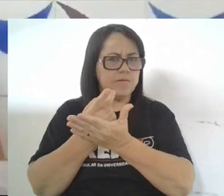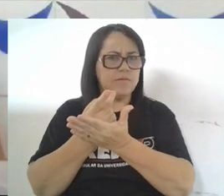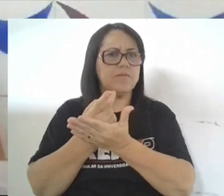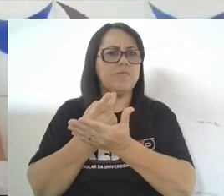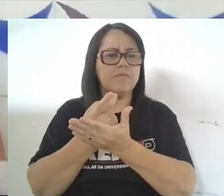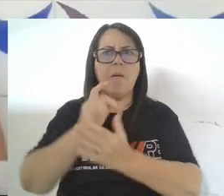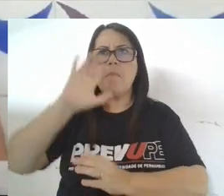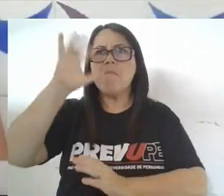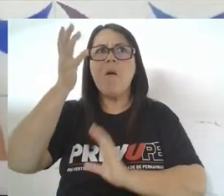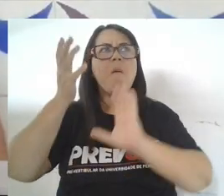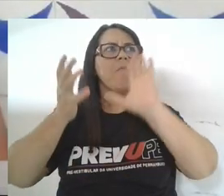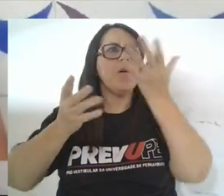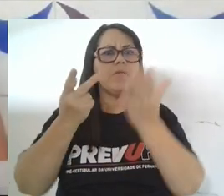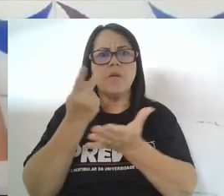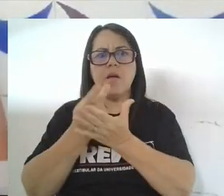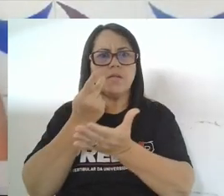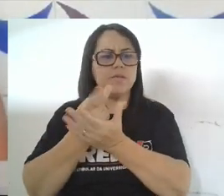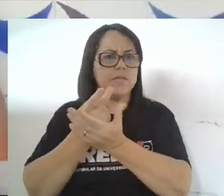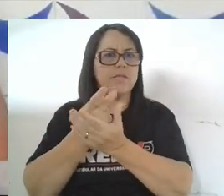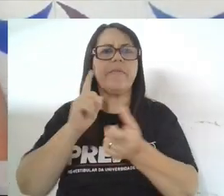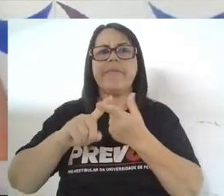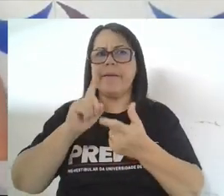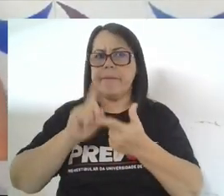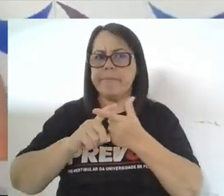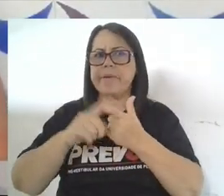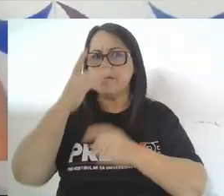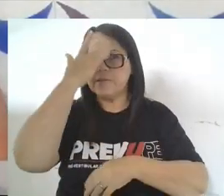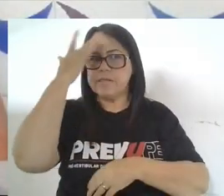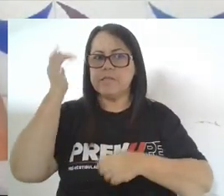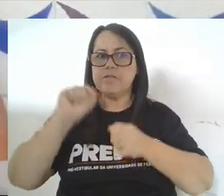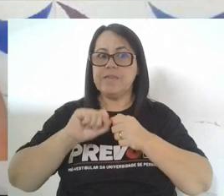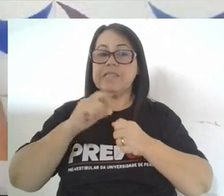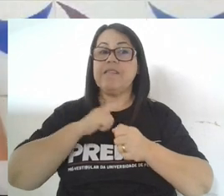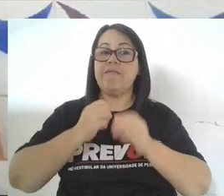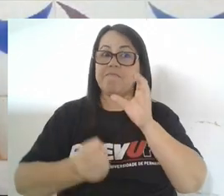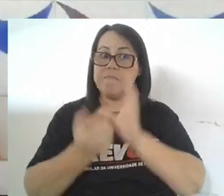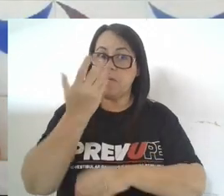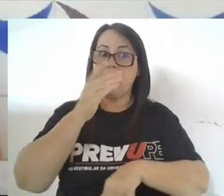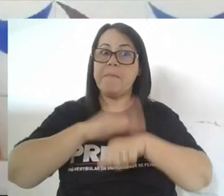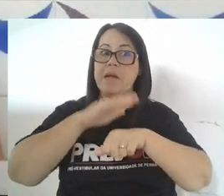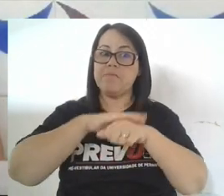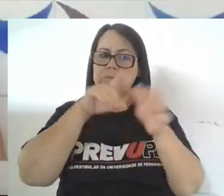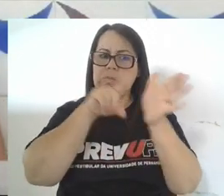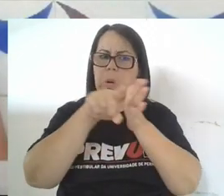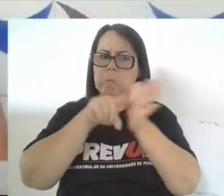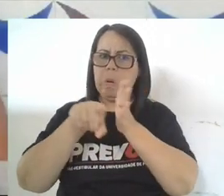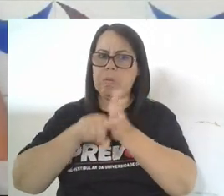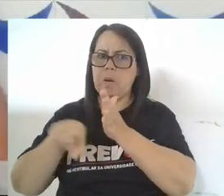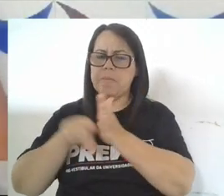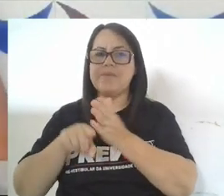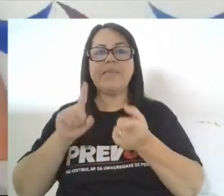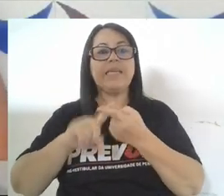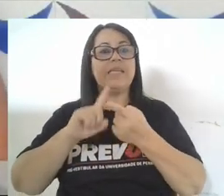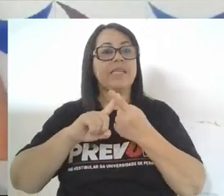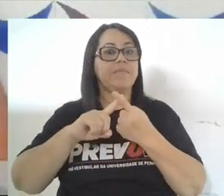desequilíbrio climático e as ações humanas, esperem mais questões explorando esse tema e não percam